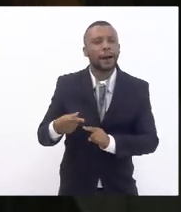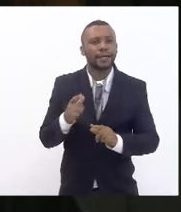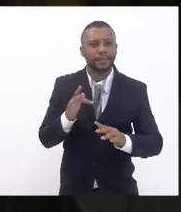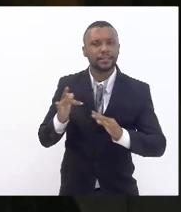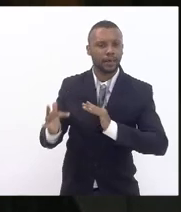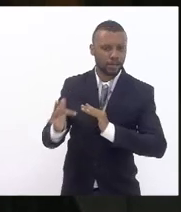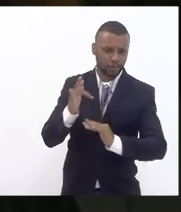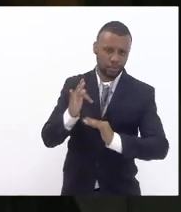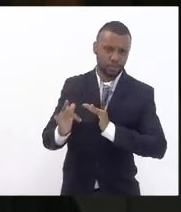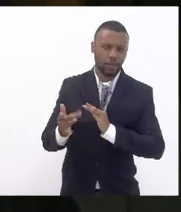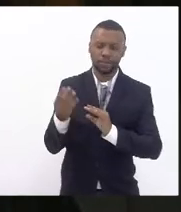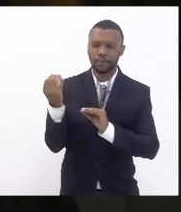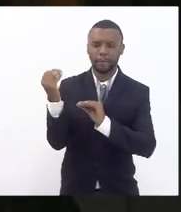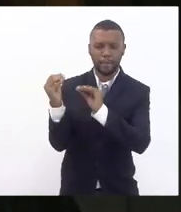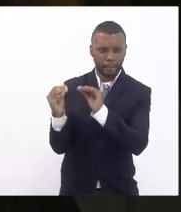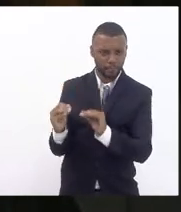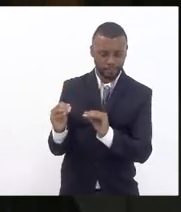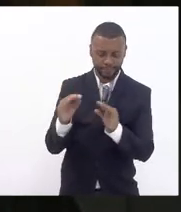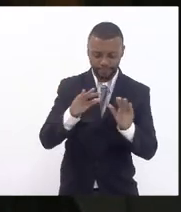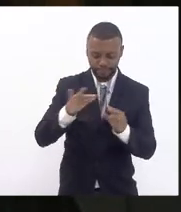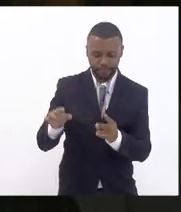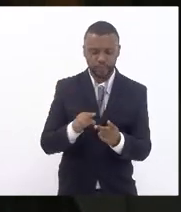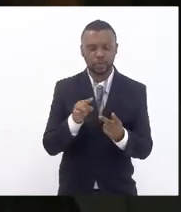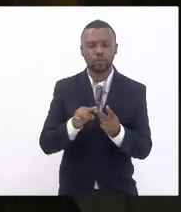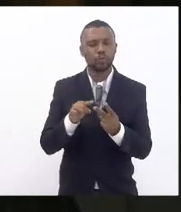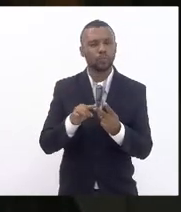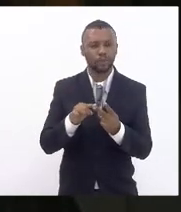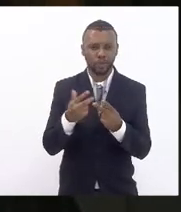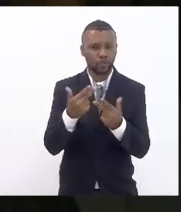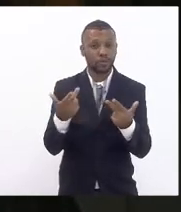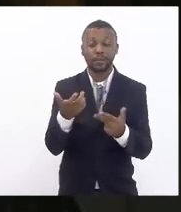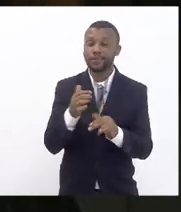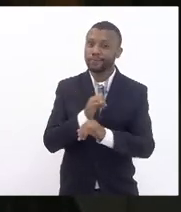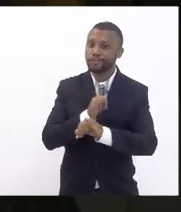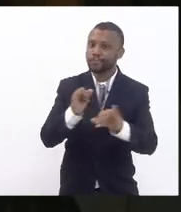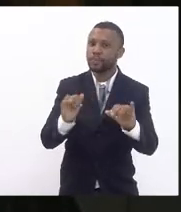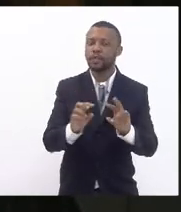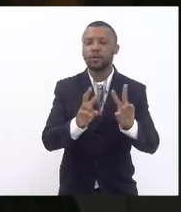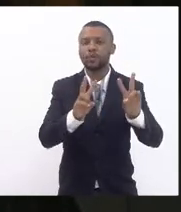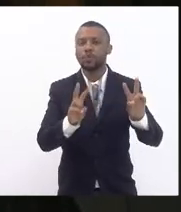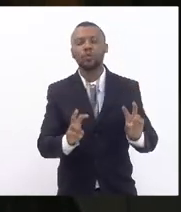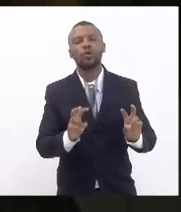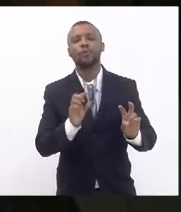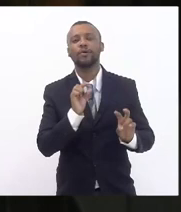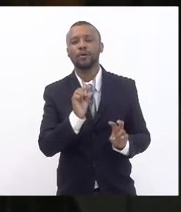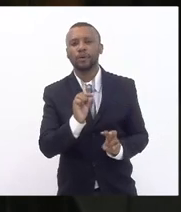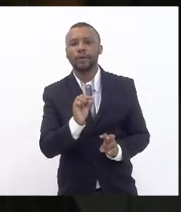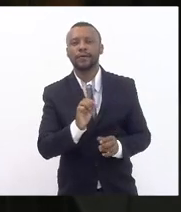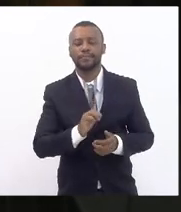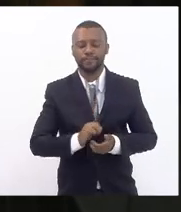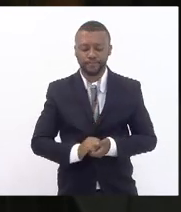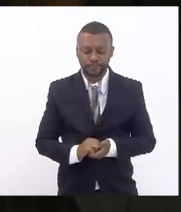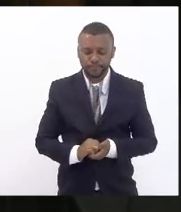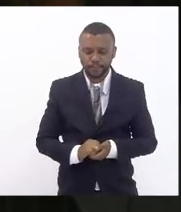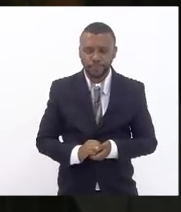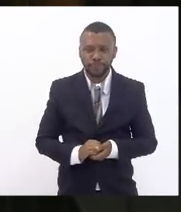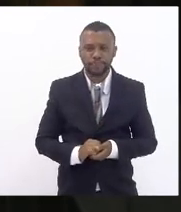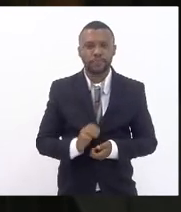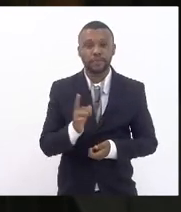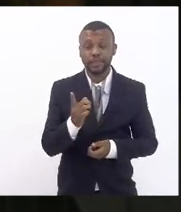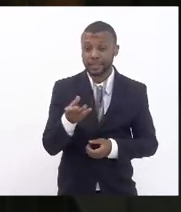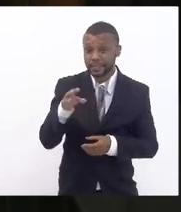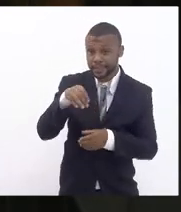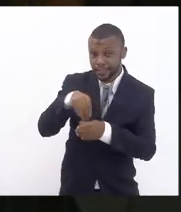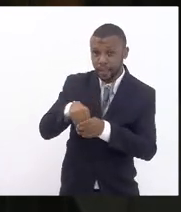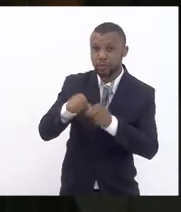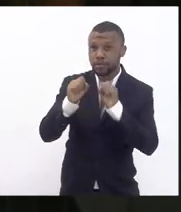destacar, deputada Tia Ju, é a instalação, afinal de contas, na Assembleia